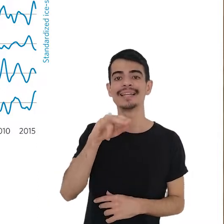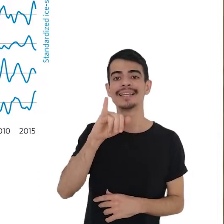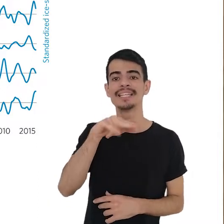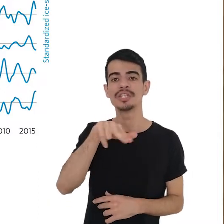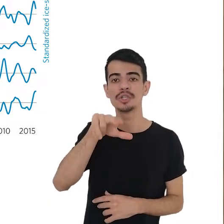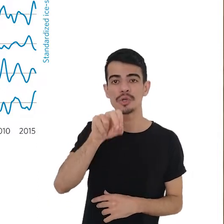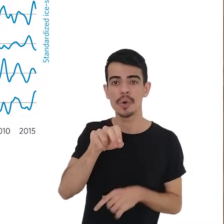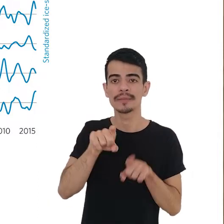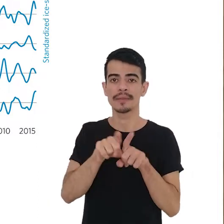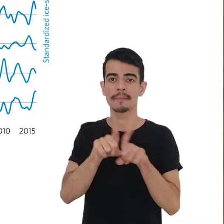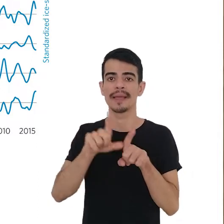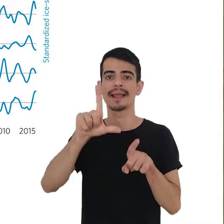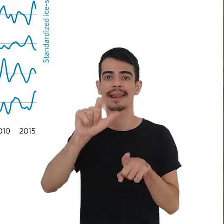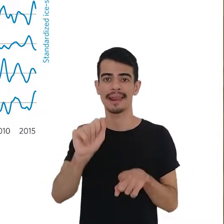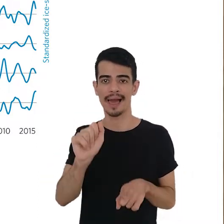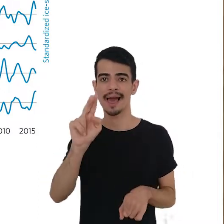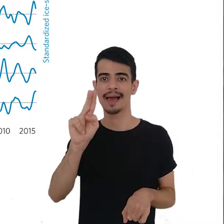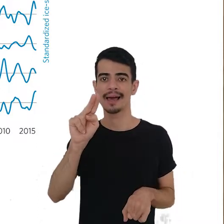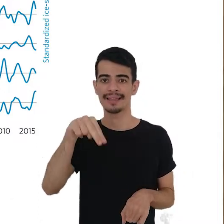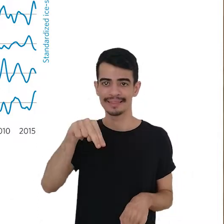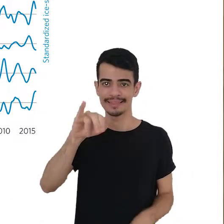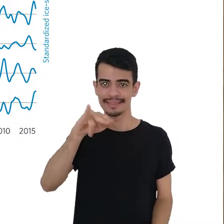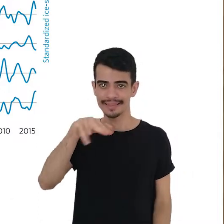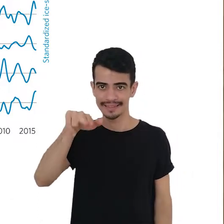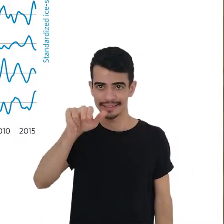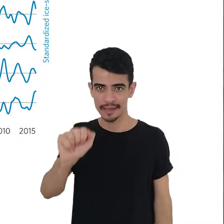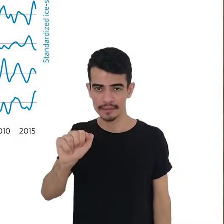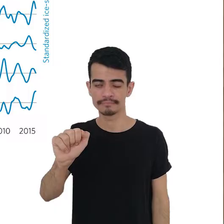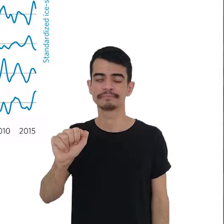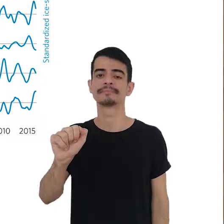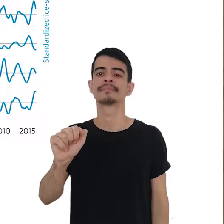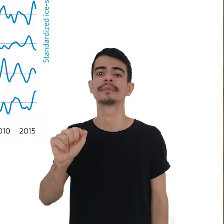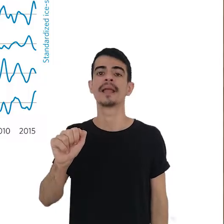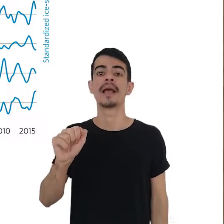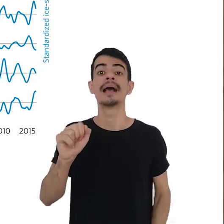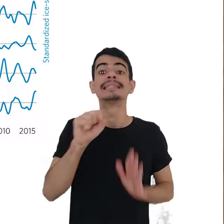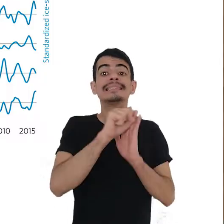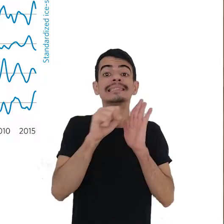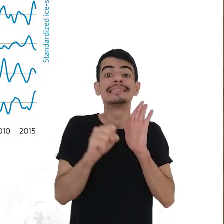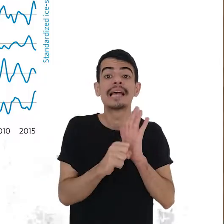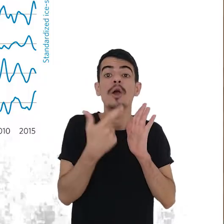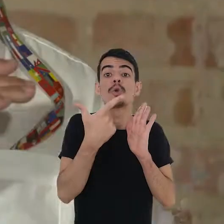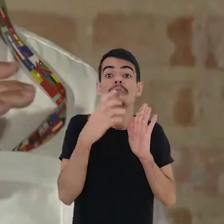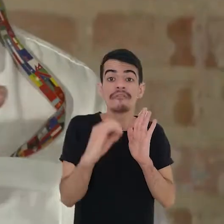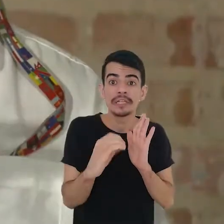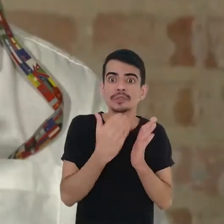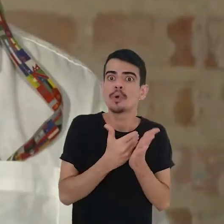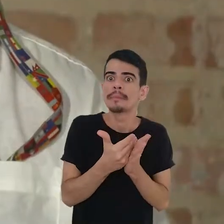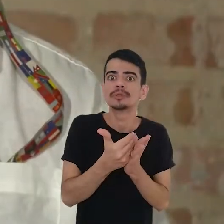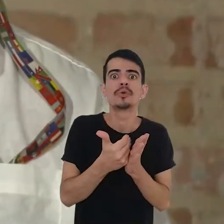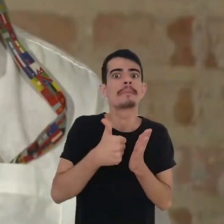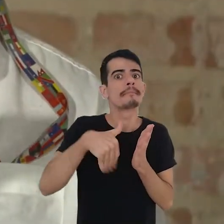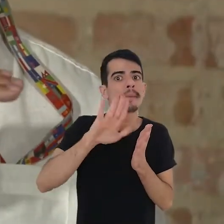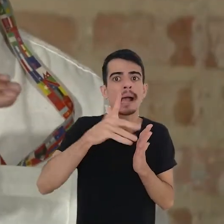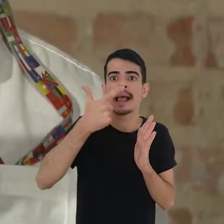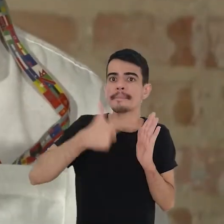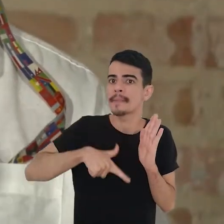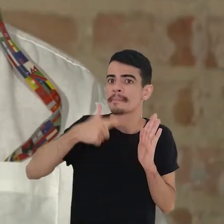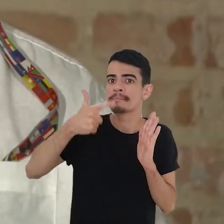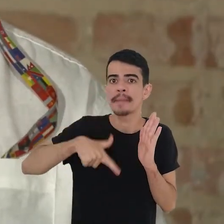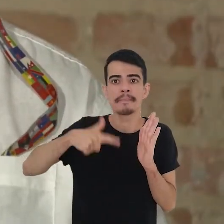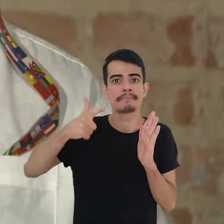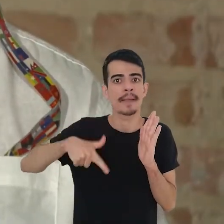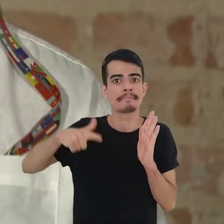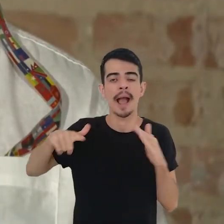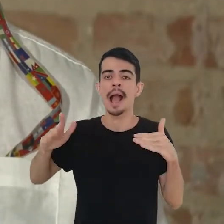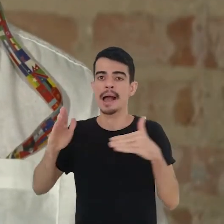processos que, ao longo do século XX, eles tornaram-se mais frequentes e intensos. Então, ao longo do século XX, e chegando